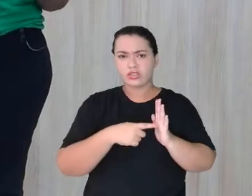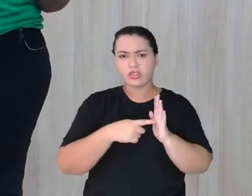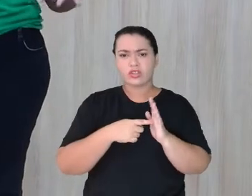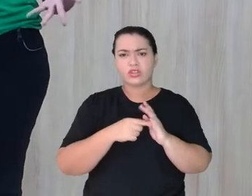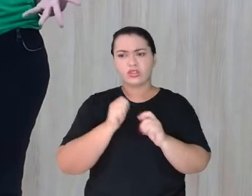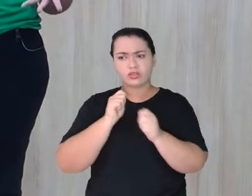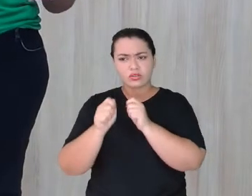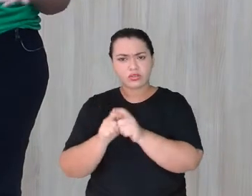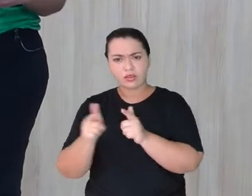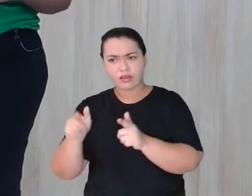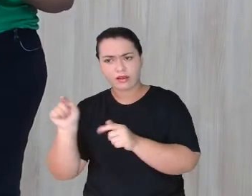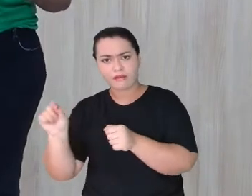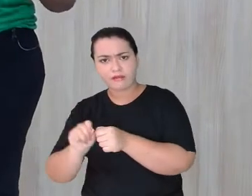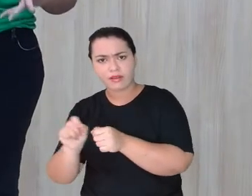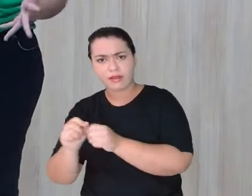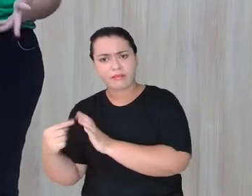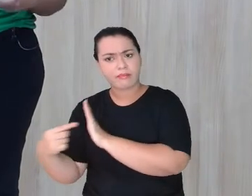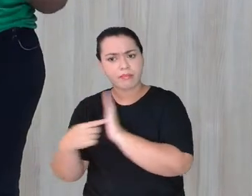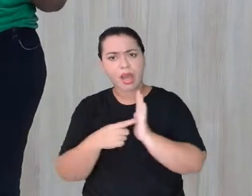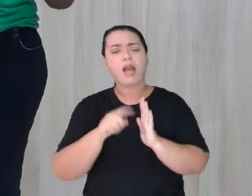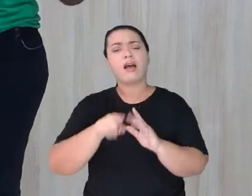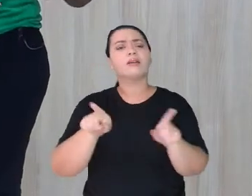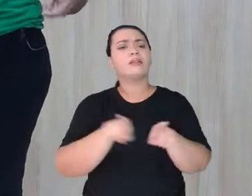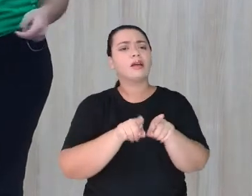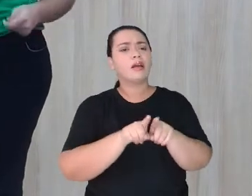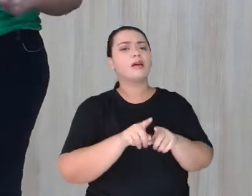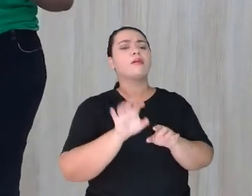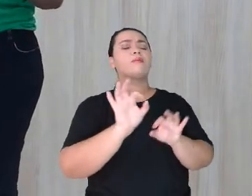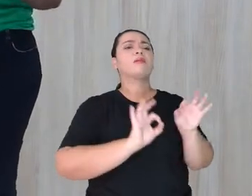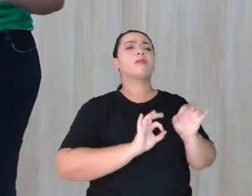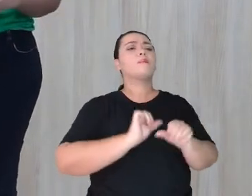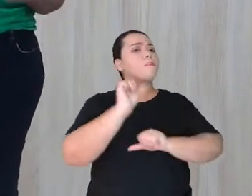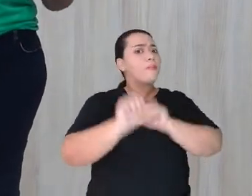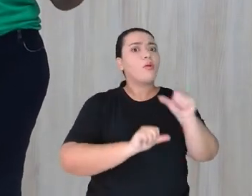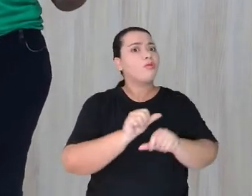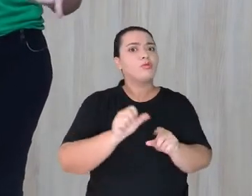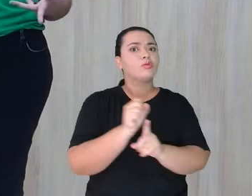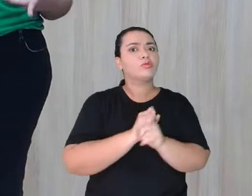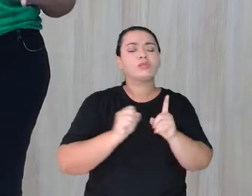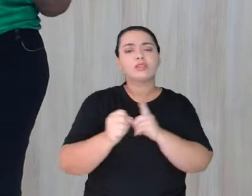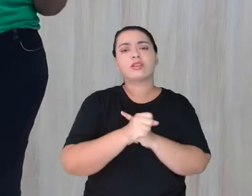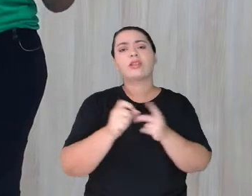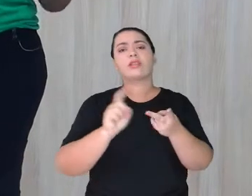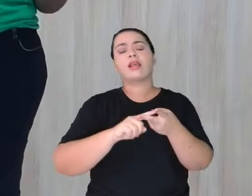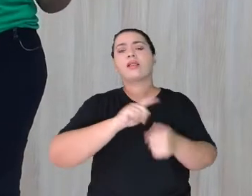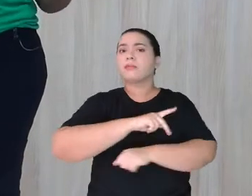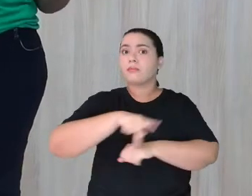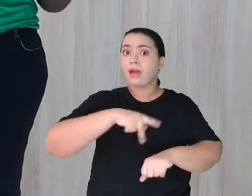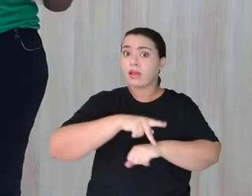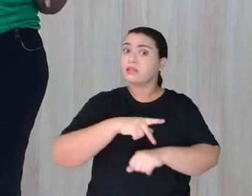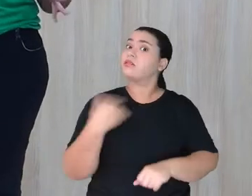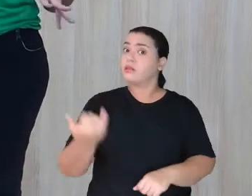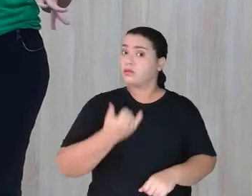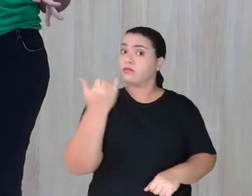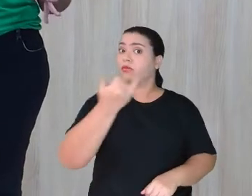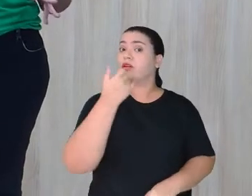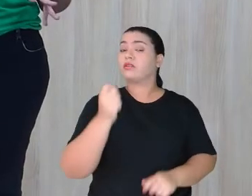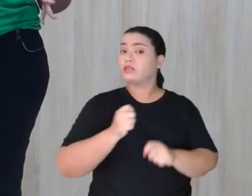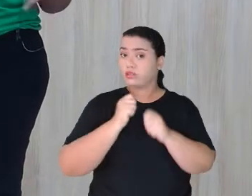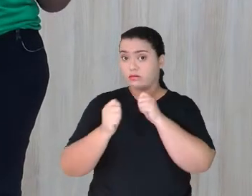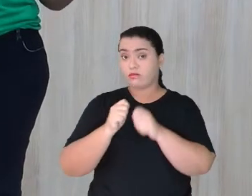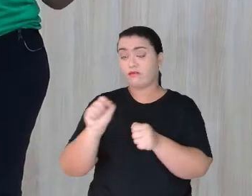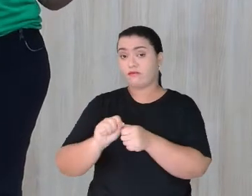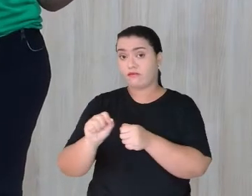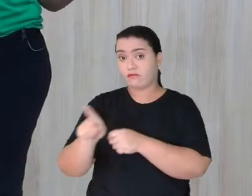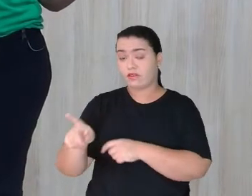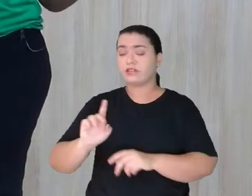pode mudar completamente a organização social de uma cidade, de um bairro, de um país. Então, é muito importante o trabalho que jornalistas fazem e é